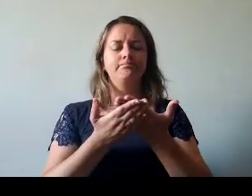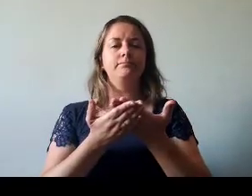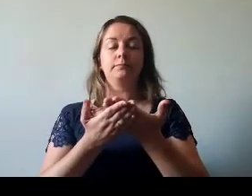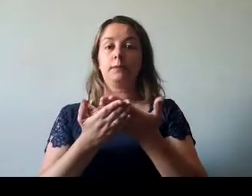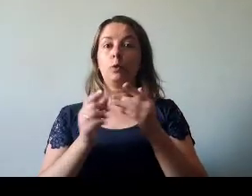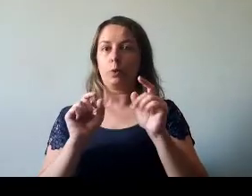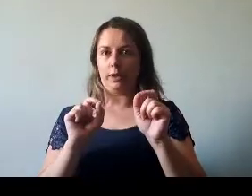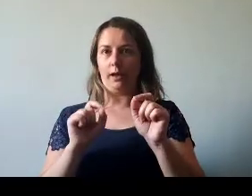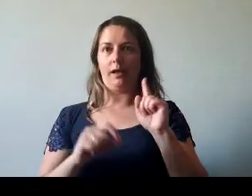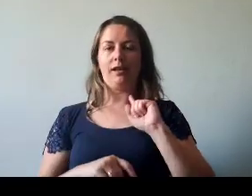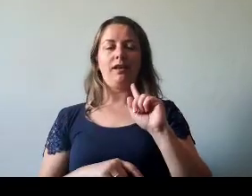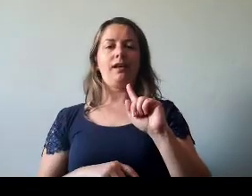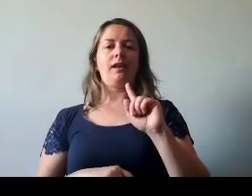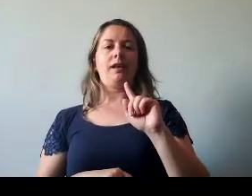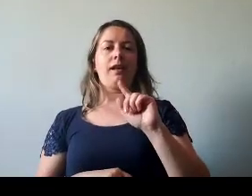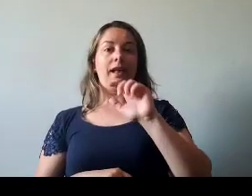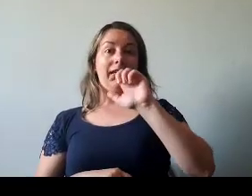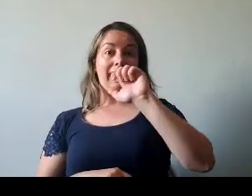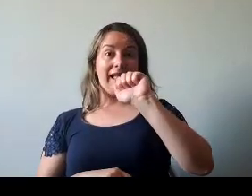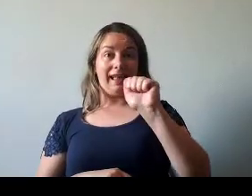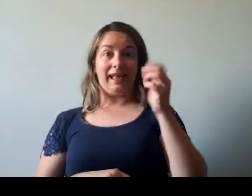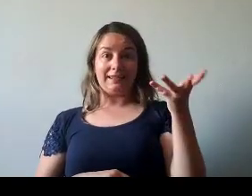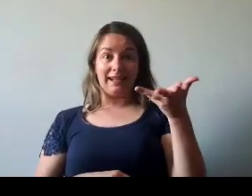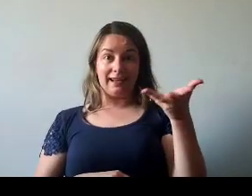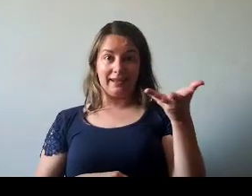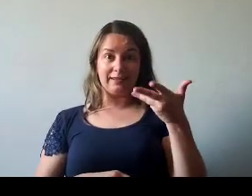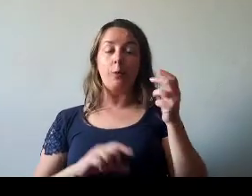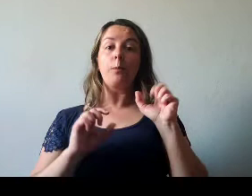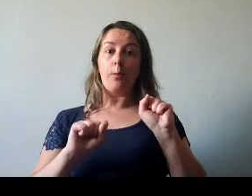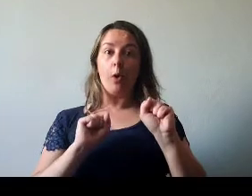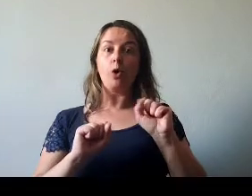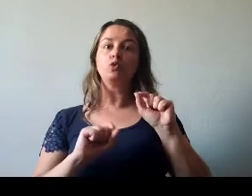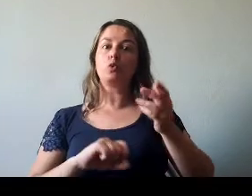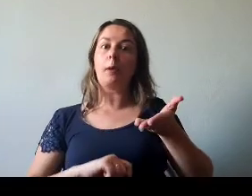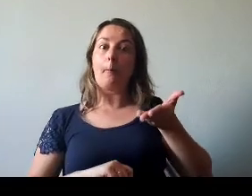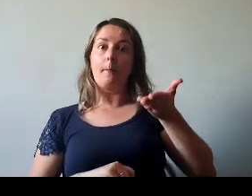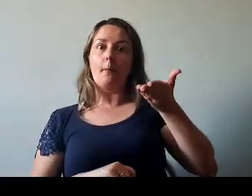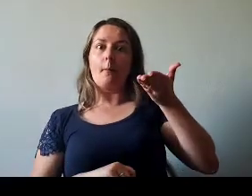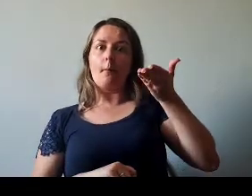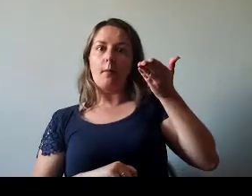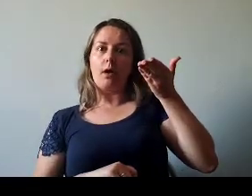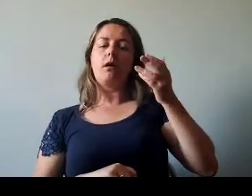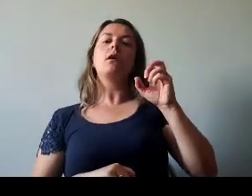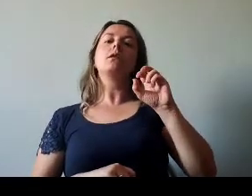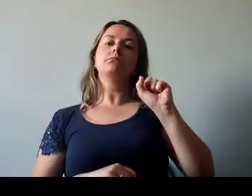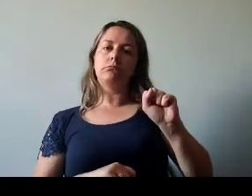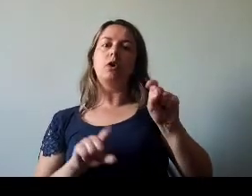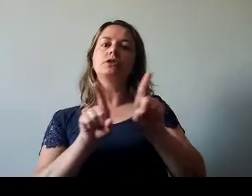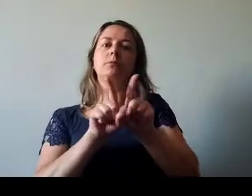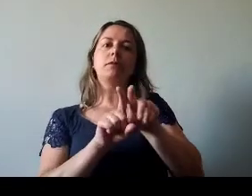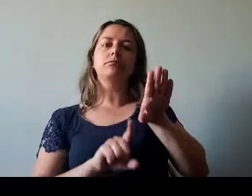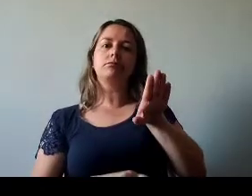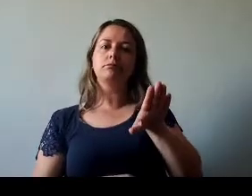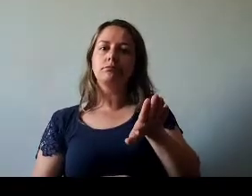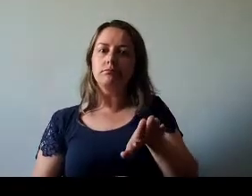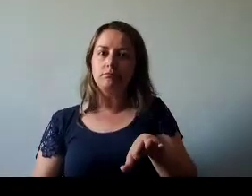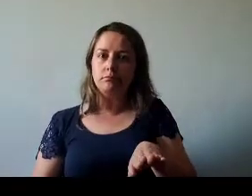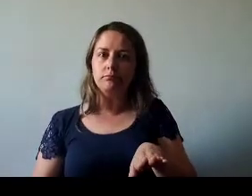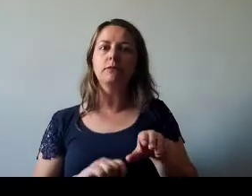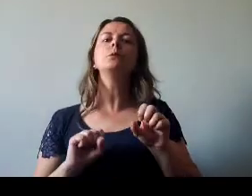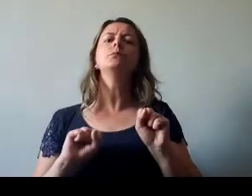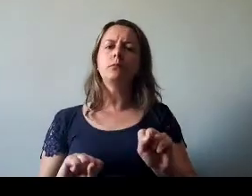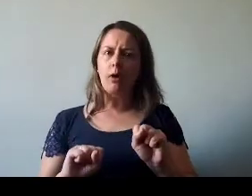pode variar tanto para mais, ou seja, ela pode aumentar, quanto para menos. Então, a velocidade também